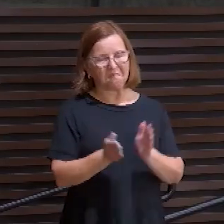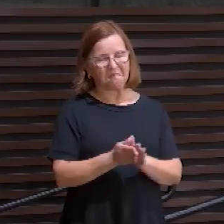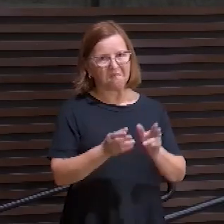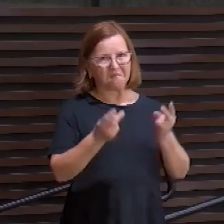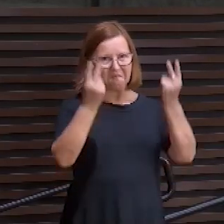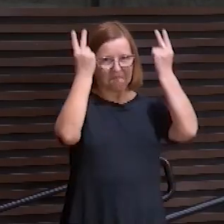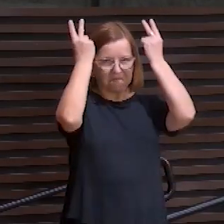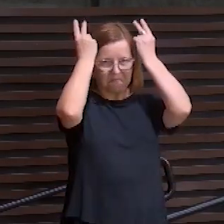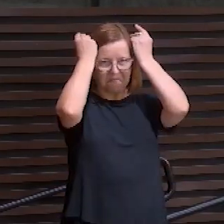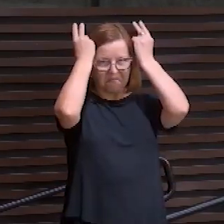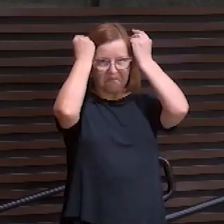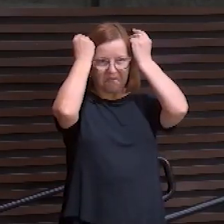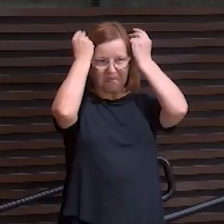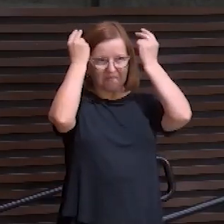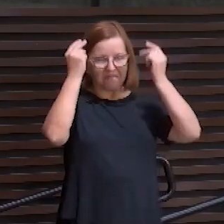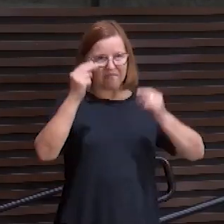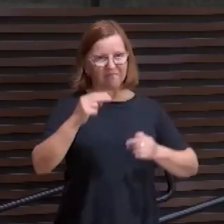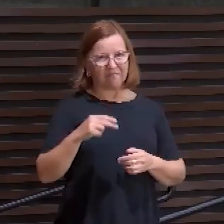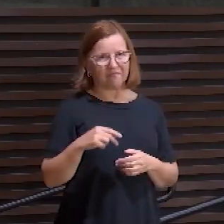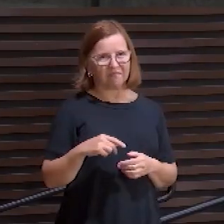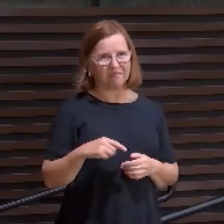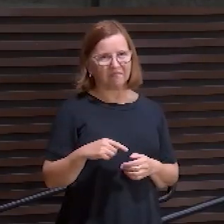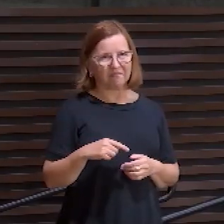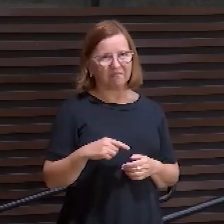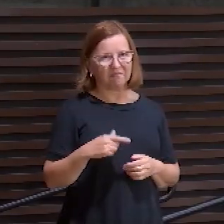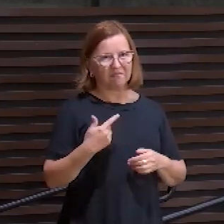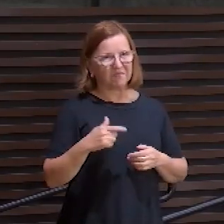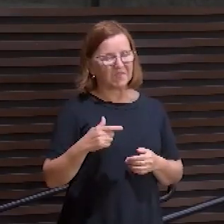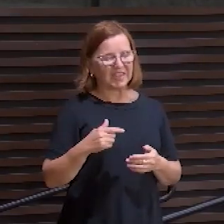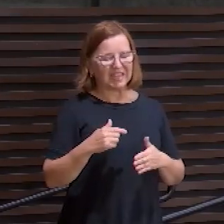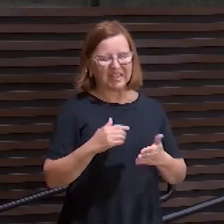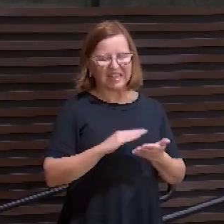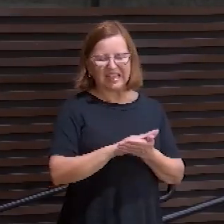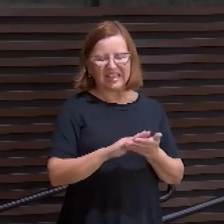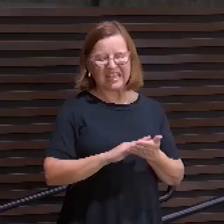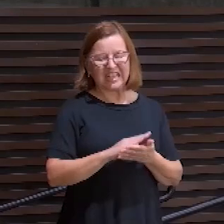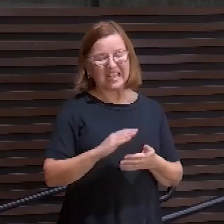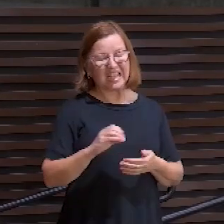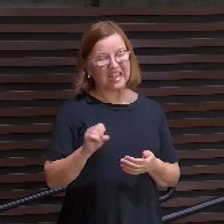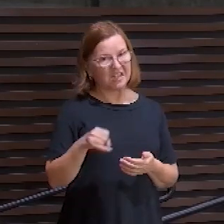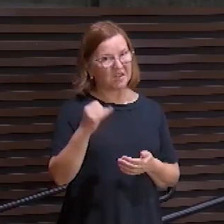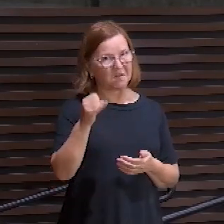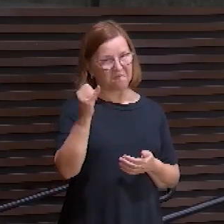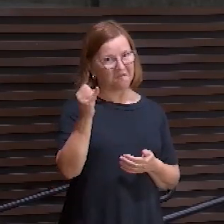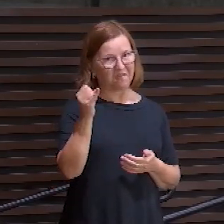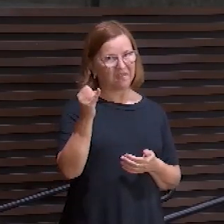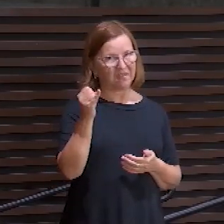que não tem nenhuma relevância nesse sentido.